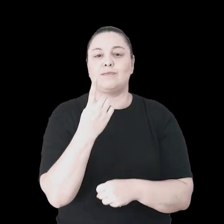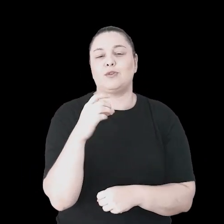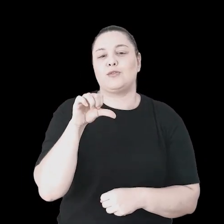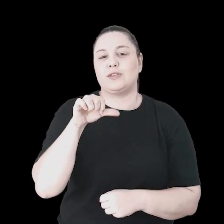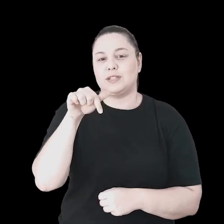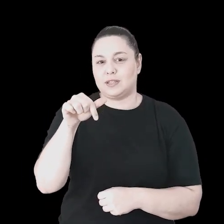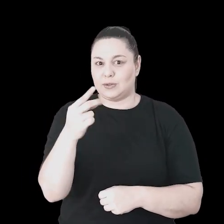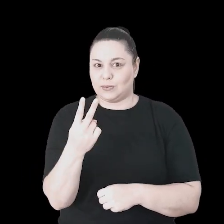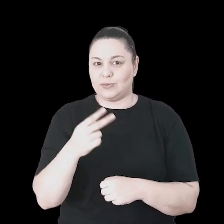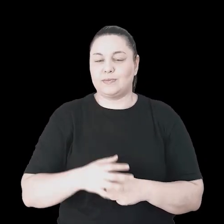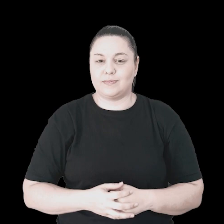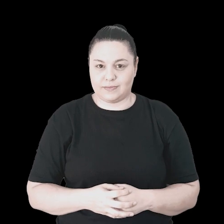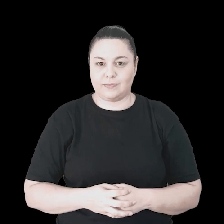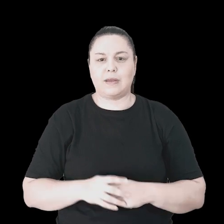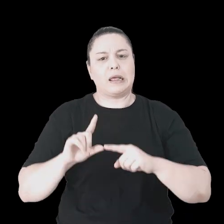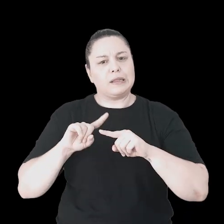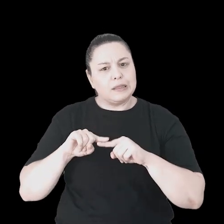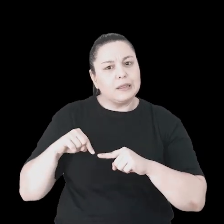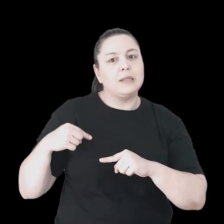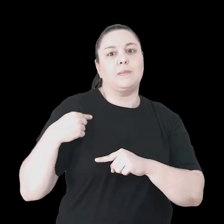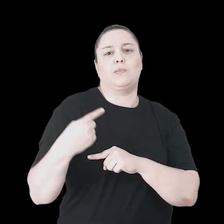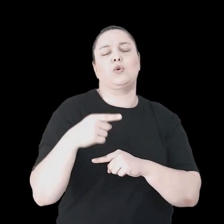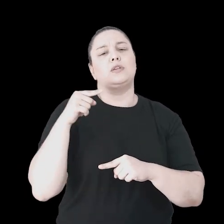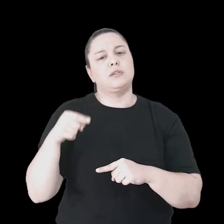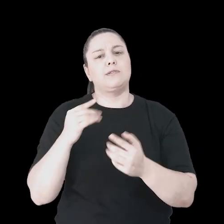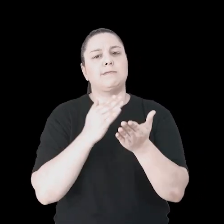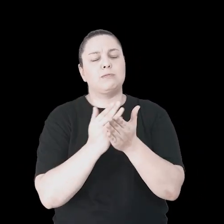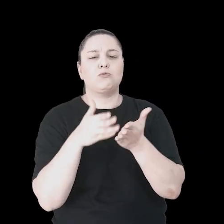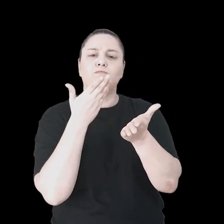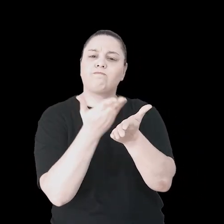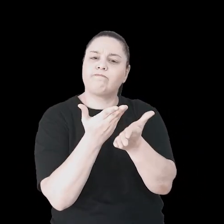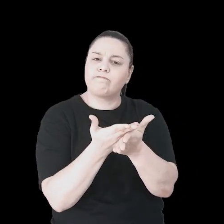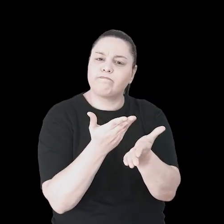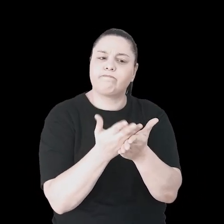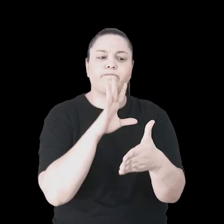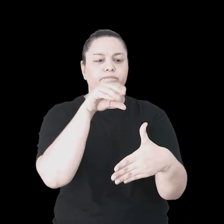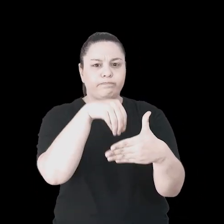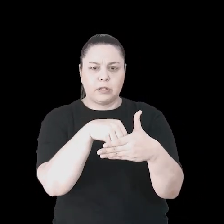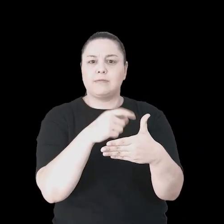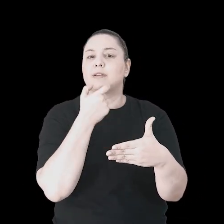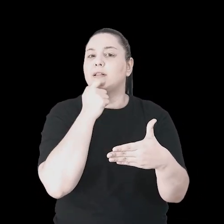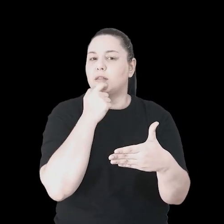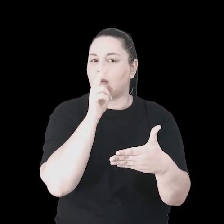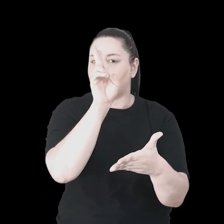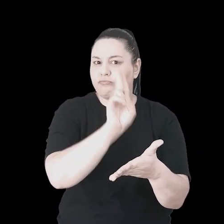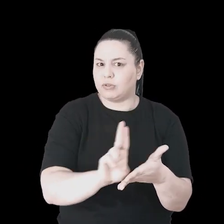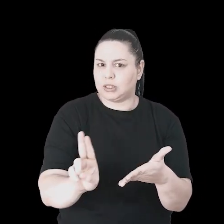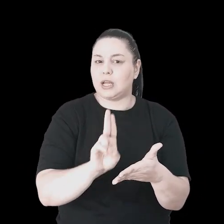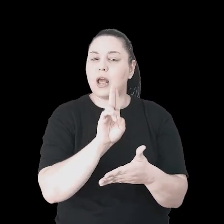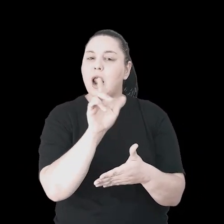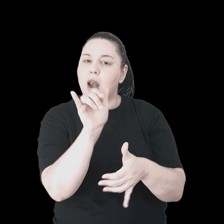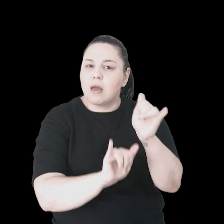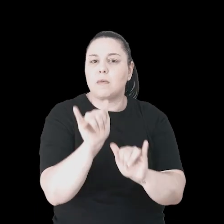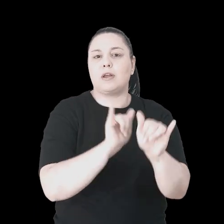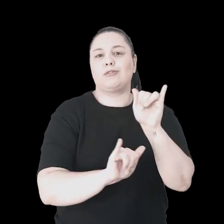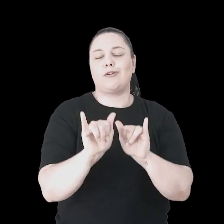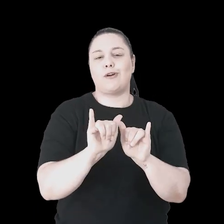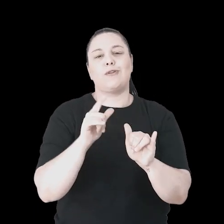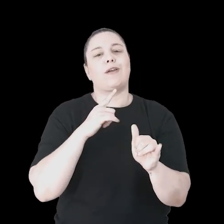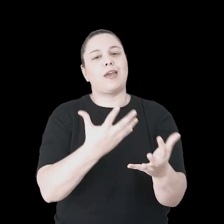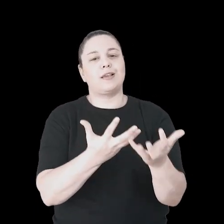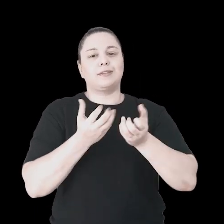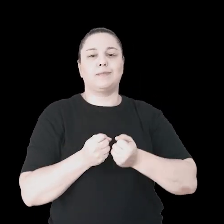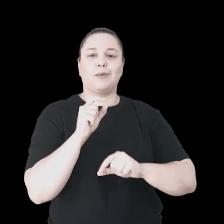em 1972. Em seguida, ingressou no Laboratório de Fisiologia da Universidade de Cambridge, na